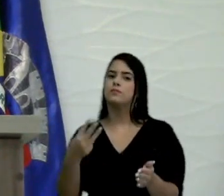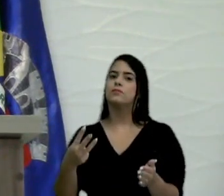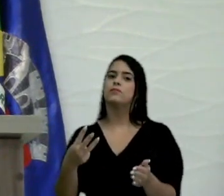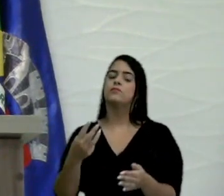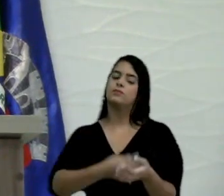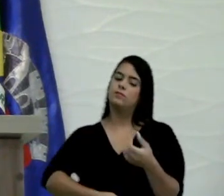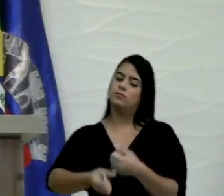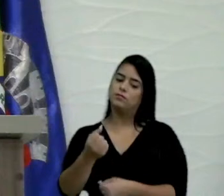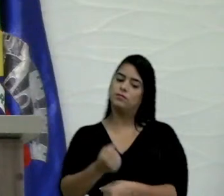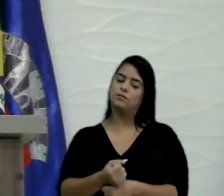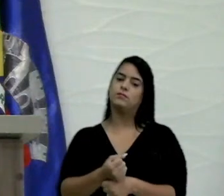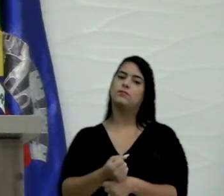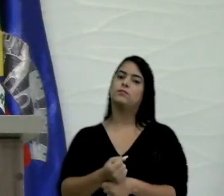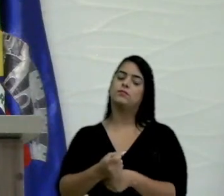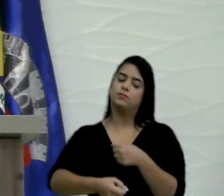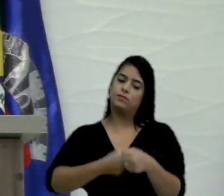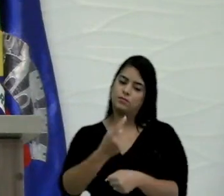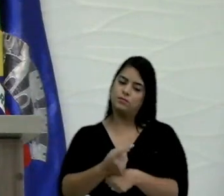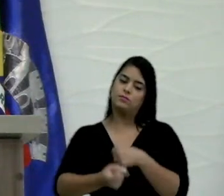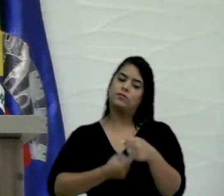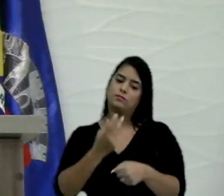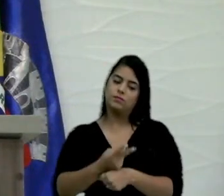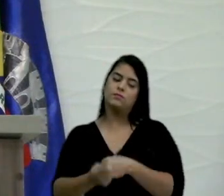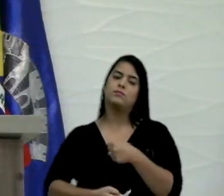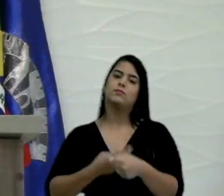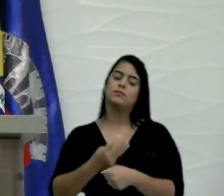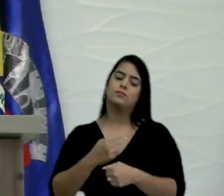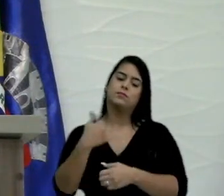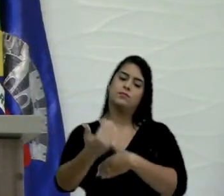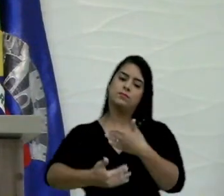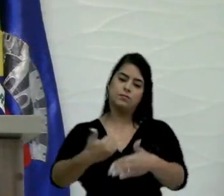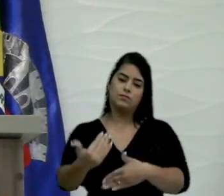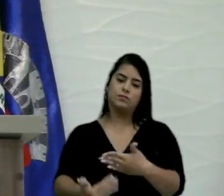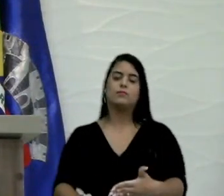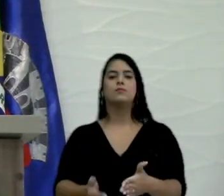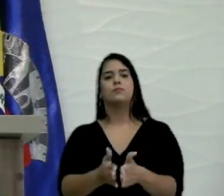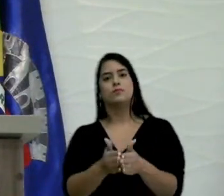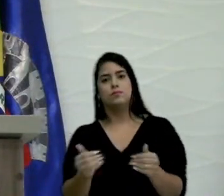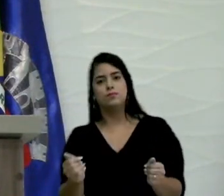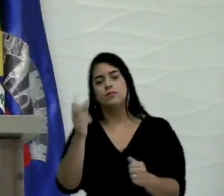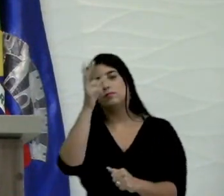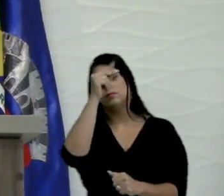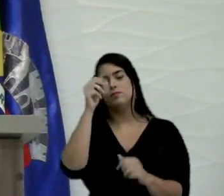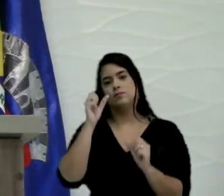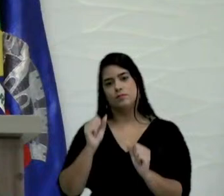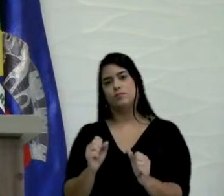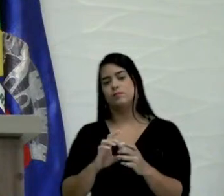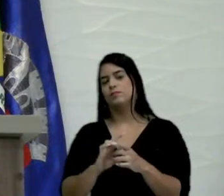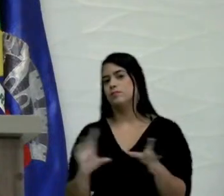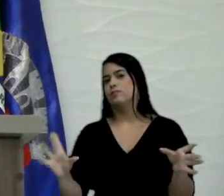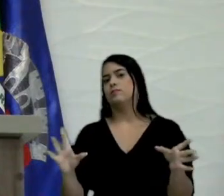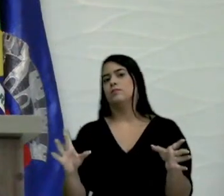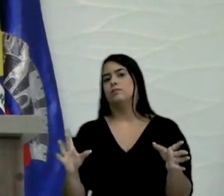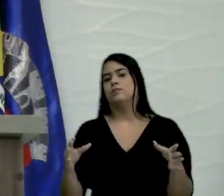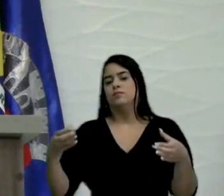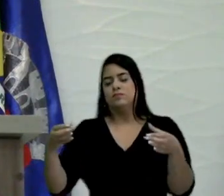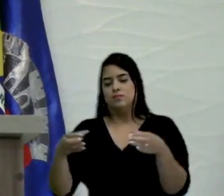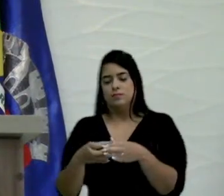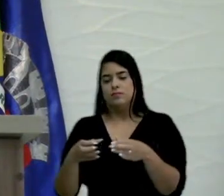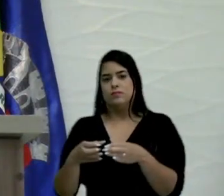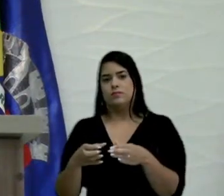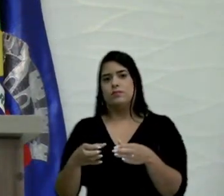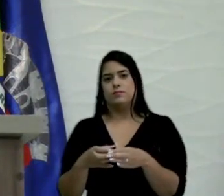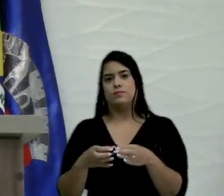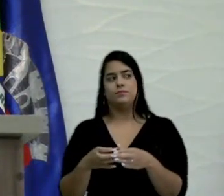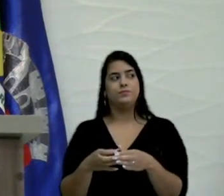apresentando e vou continuar defendendo Até que a prefeitura possa proceder com essa equipe de coleta noturna no nosso município e